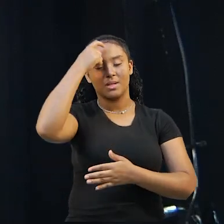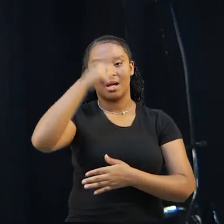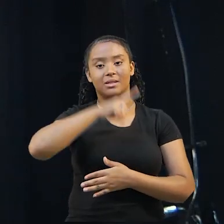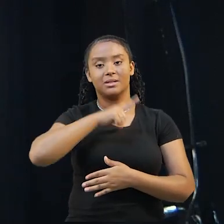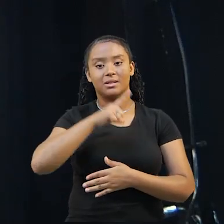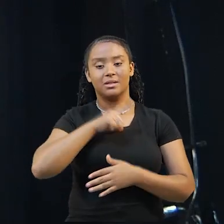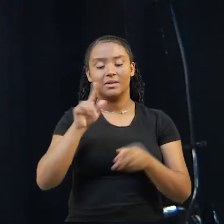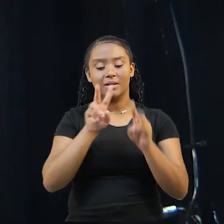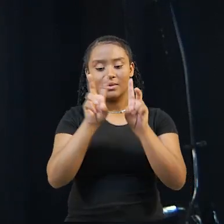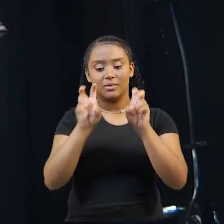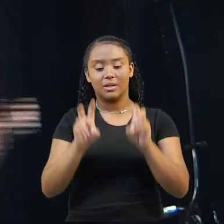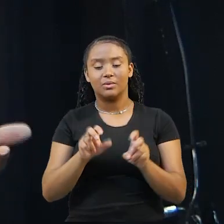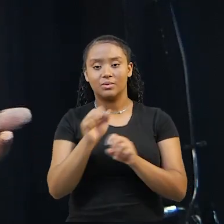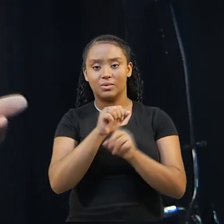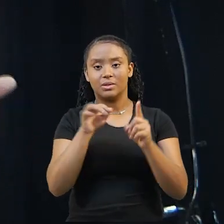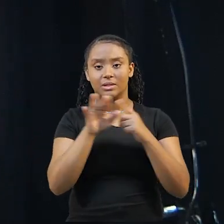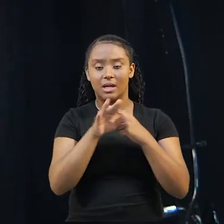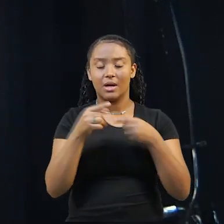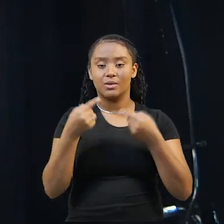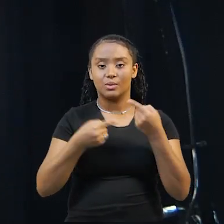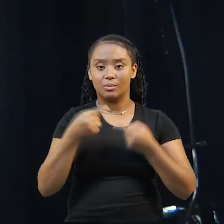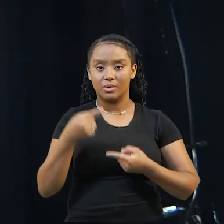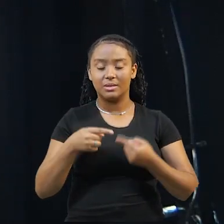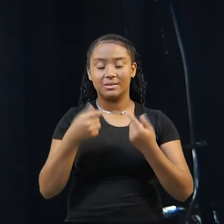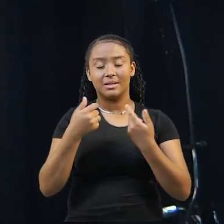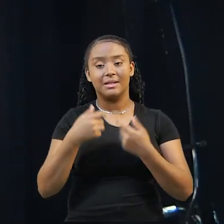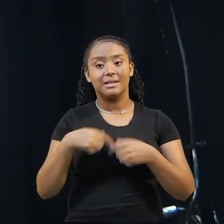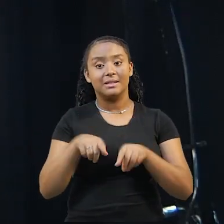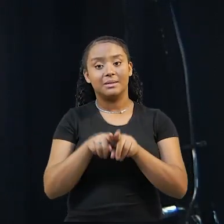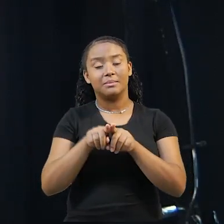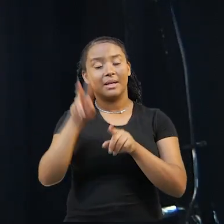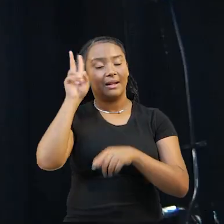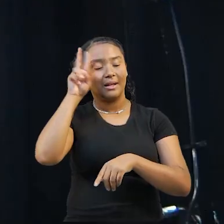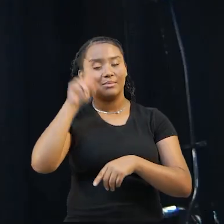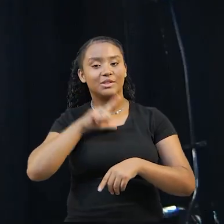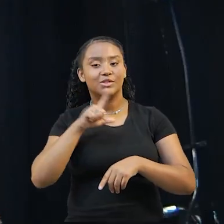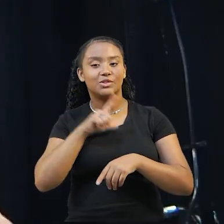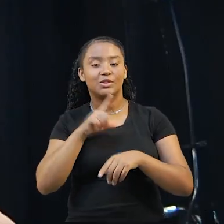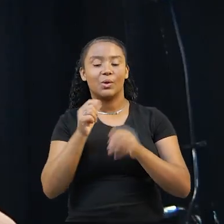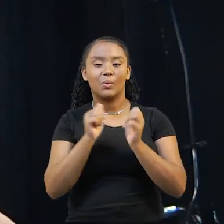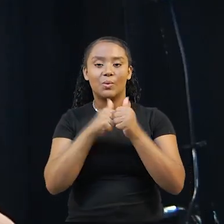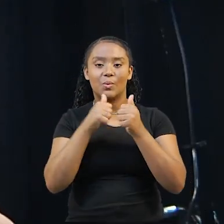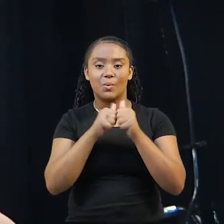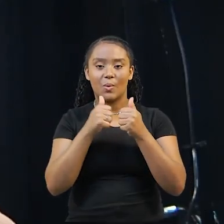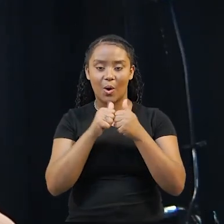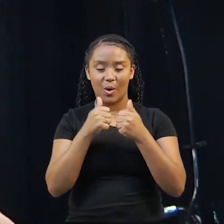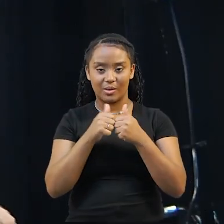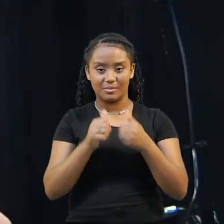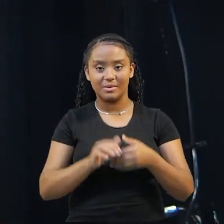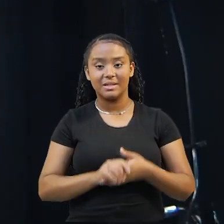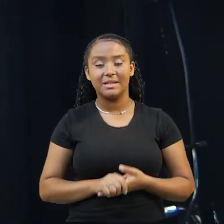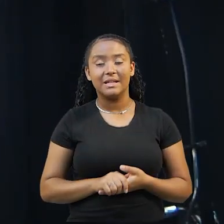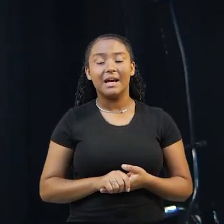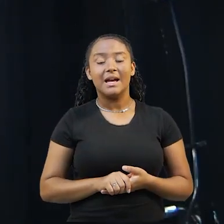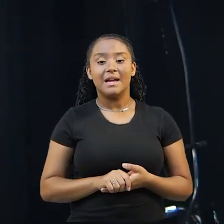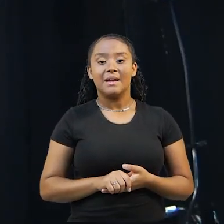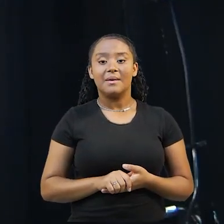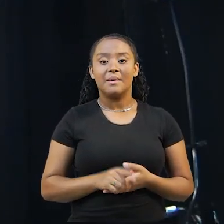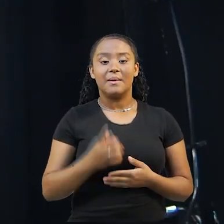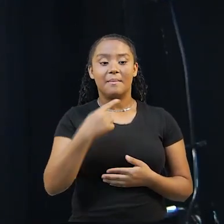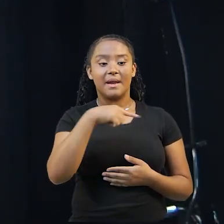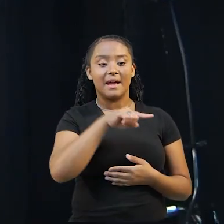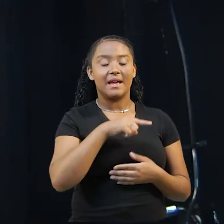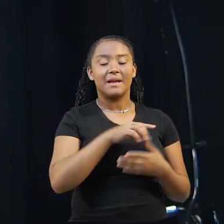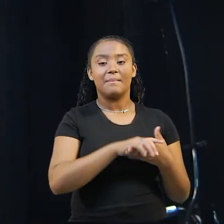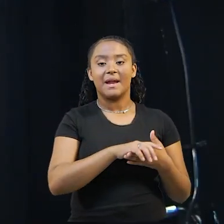importância da educação para isso. Então, eu me lembro que tinham ônibus que saíam da frente do colégio para a gente ir para a Praça